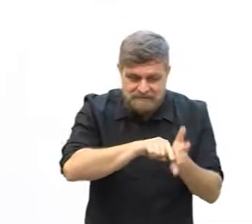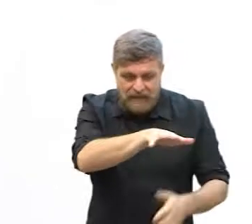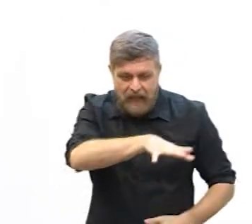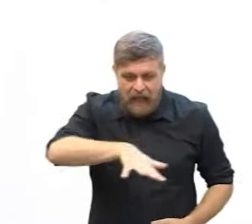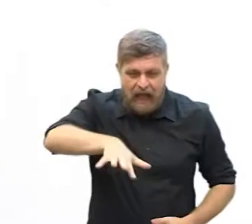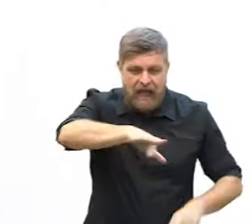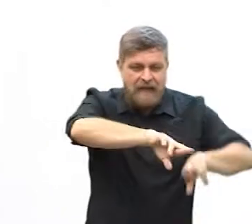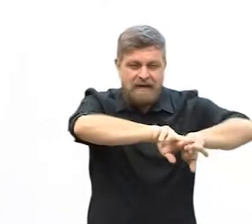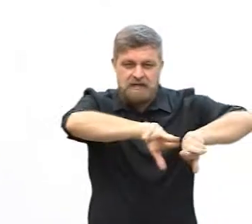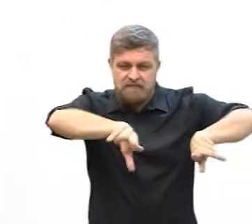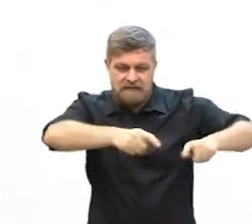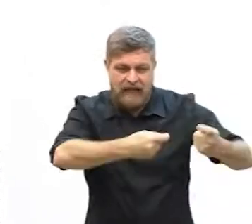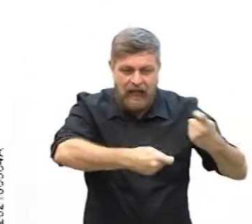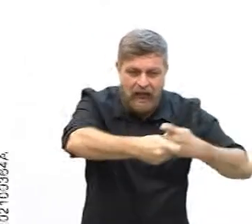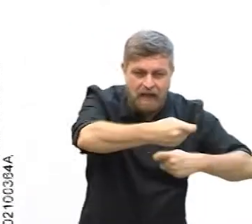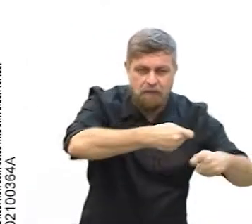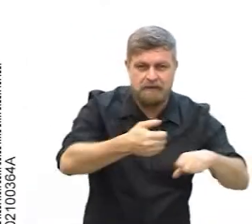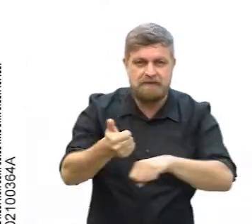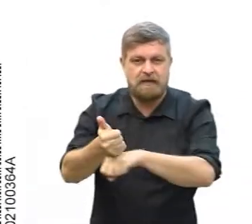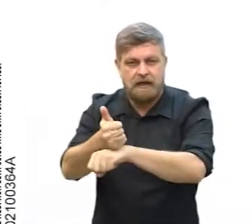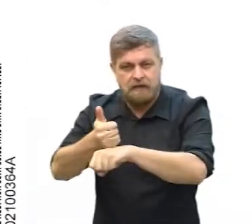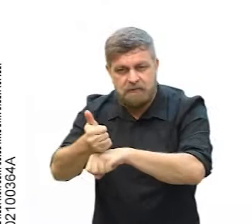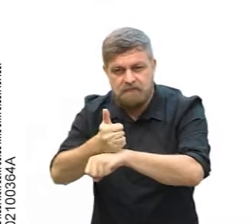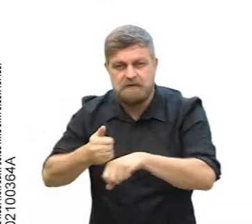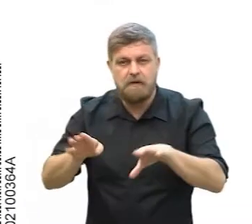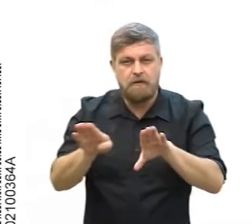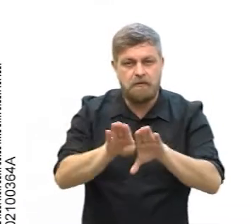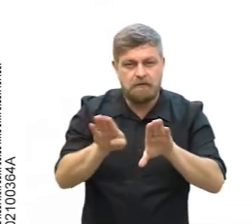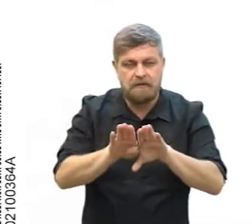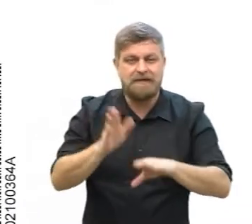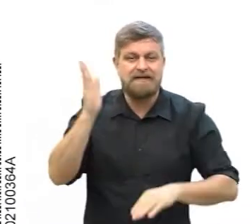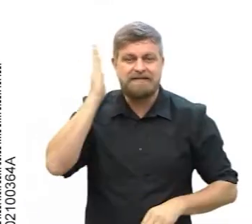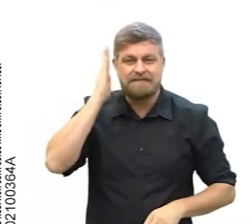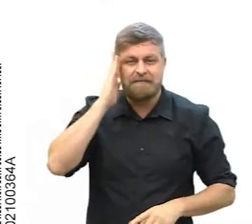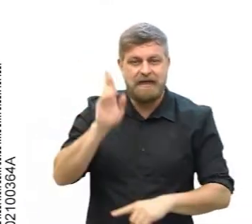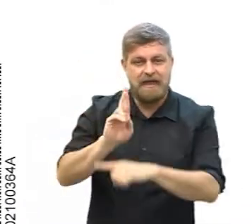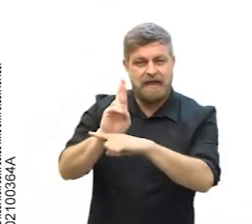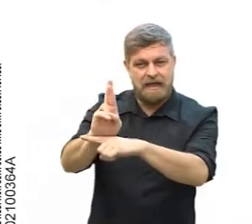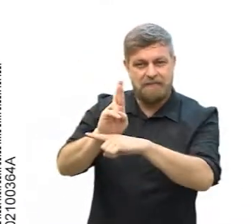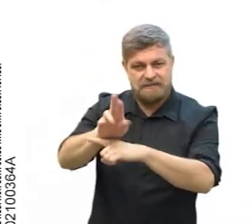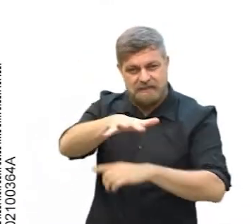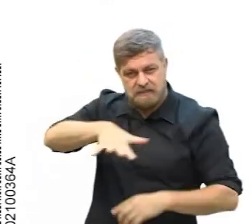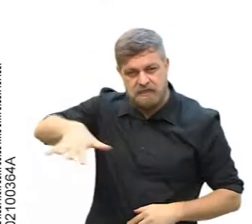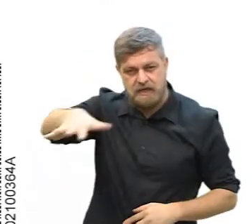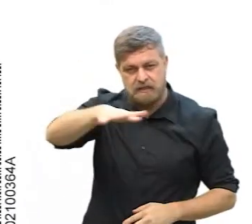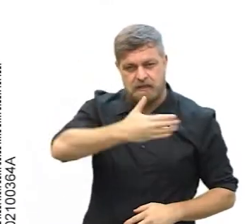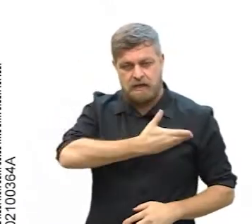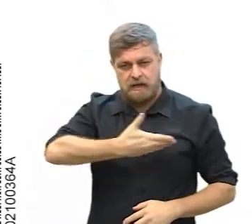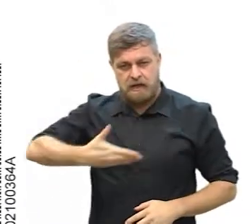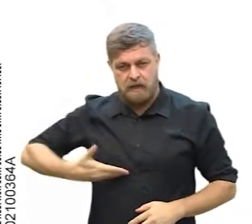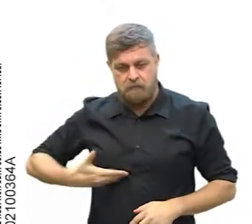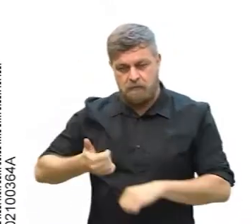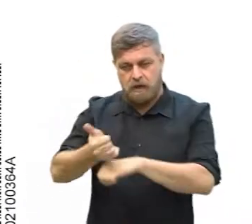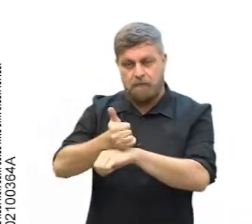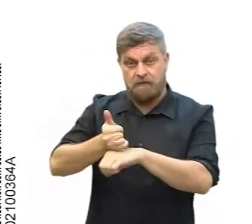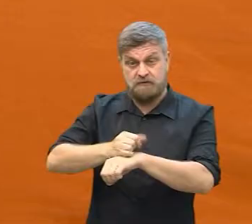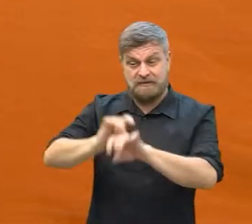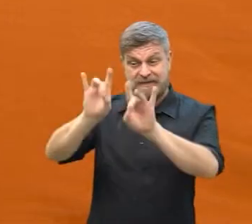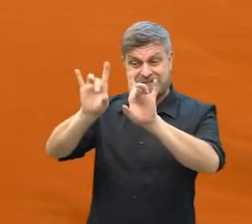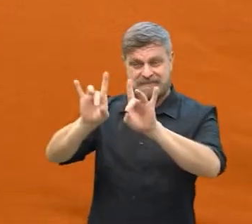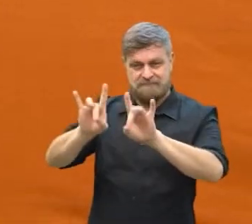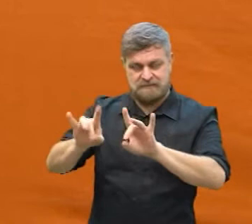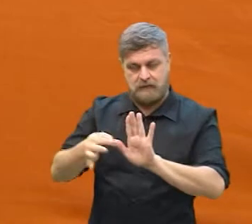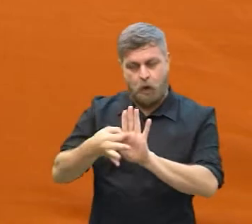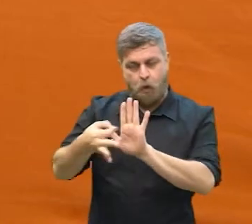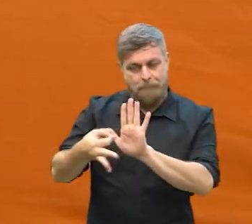diferentes segmentos econômicos e profissionais, bem como ouvir representantes do poder público e especialistas sobre o tema.